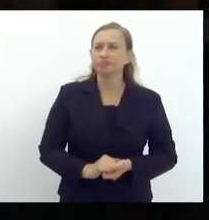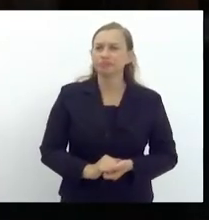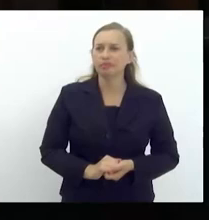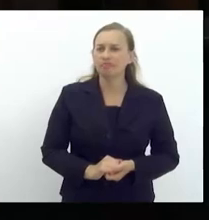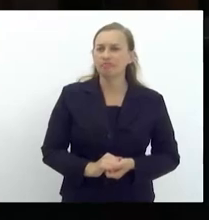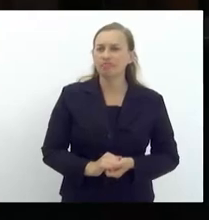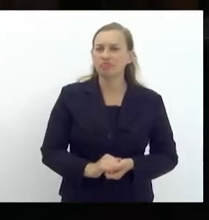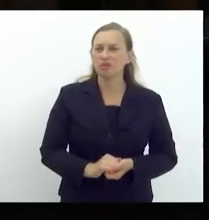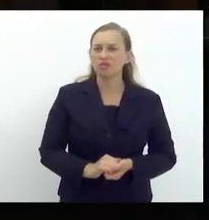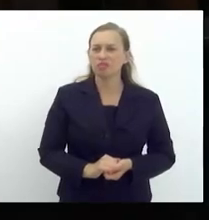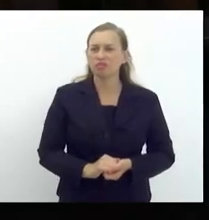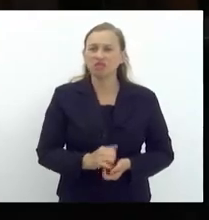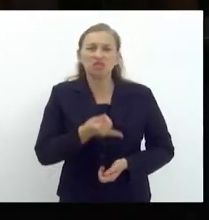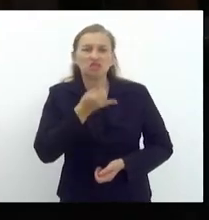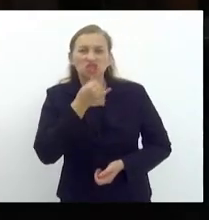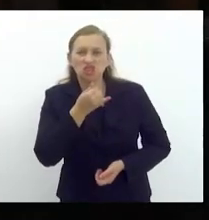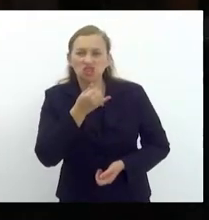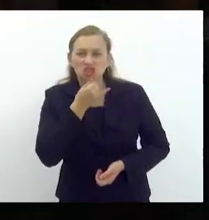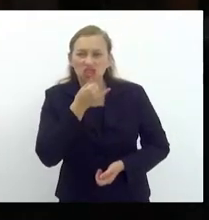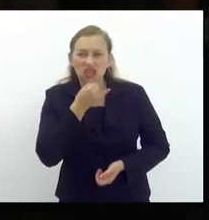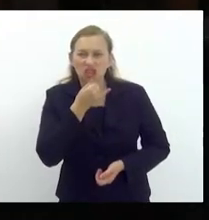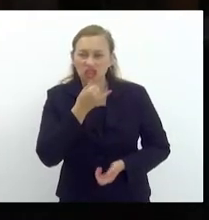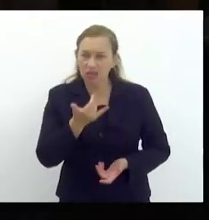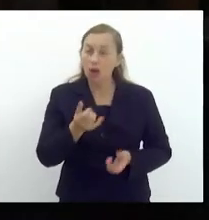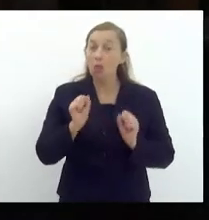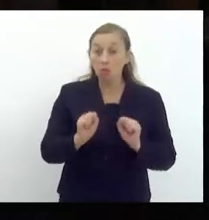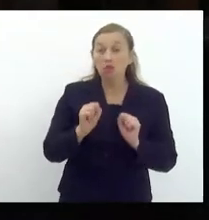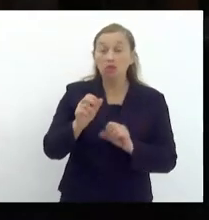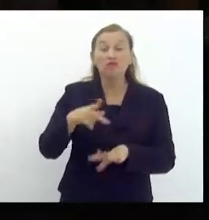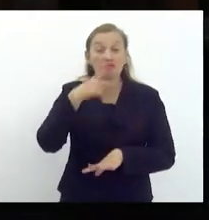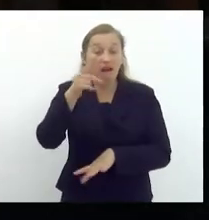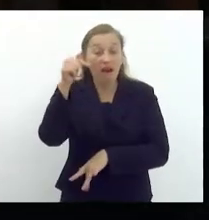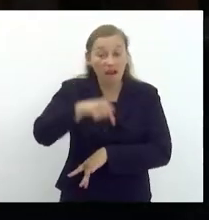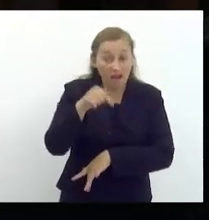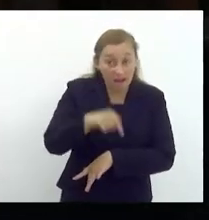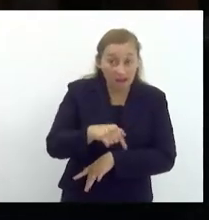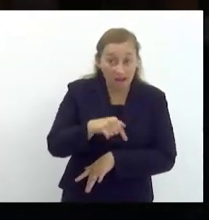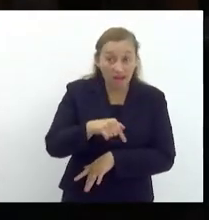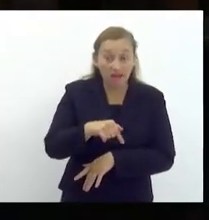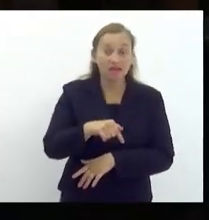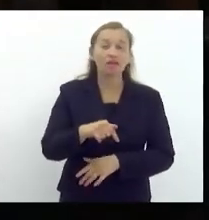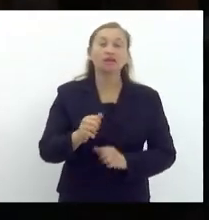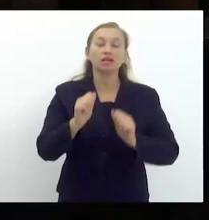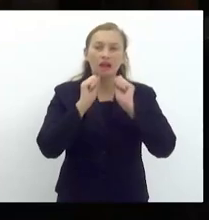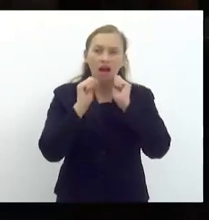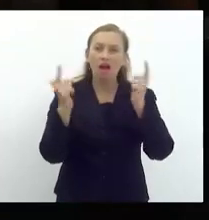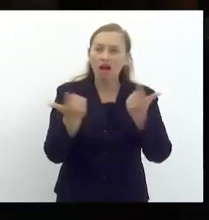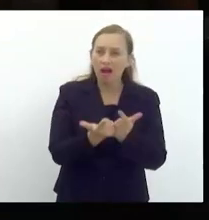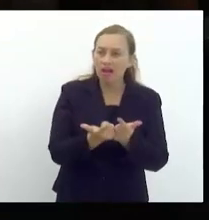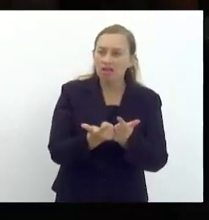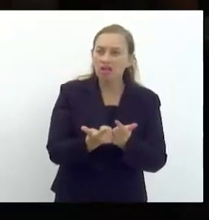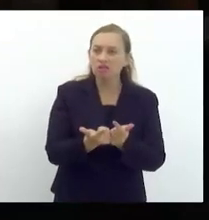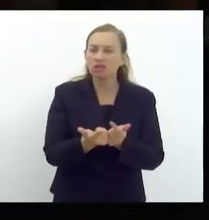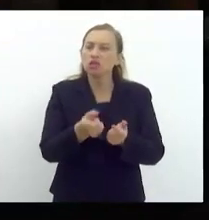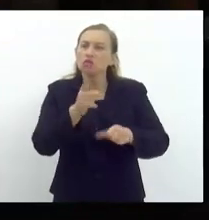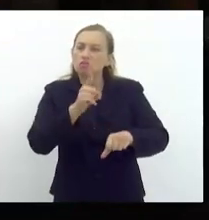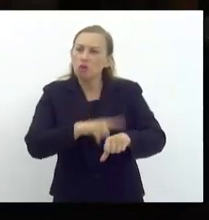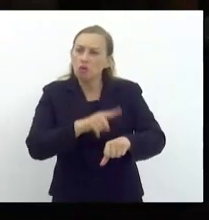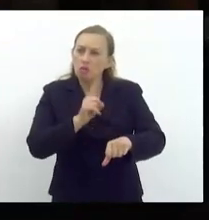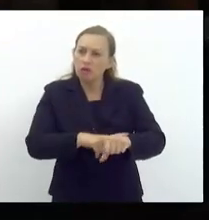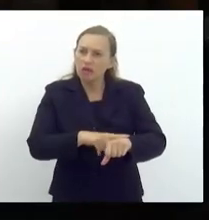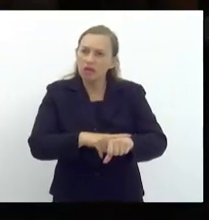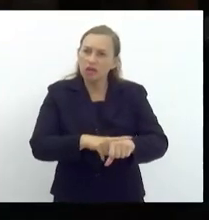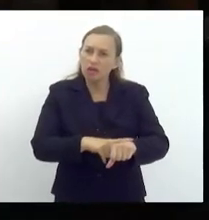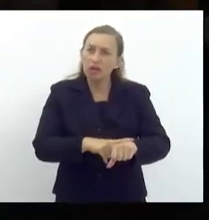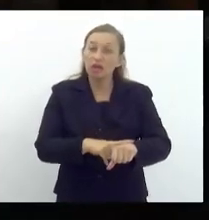indignação e pude expressar minha indignação aqui mesmo essa Assembleia Legislativa desde o momento em